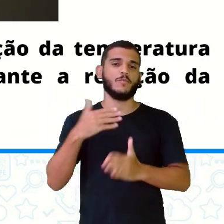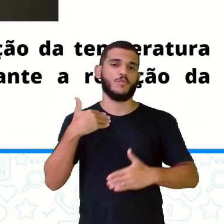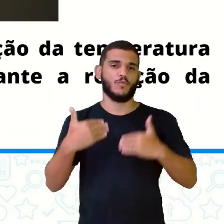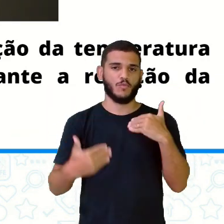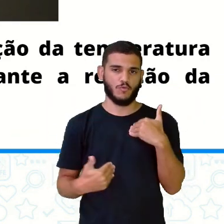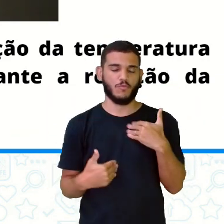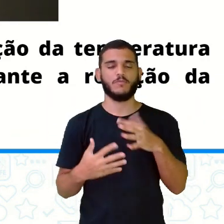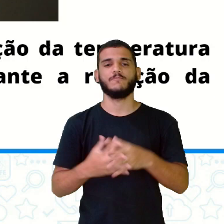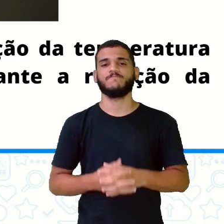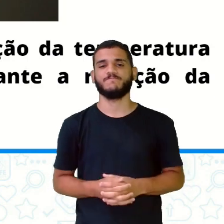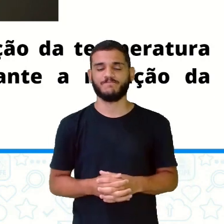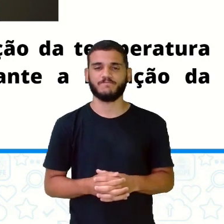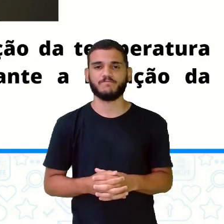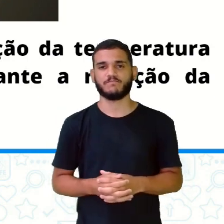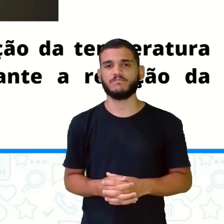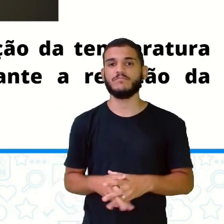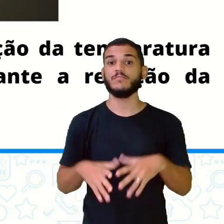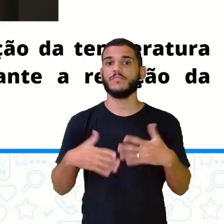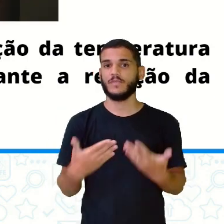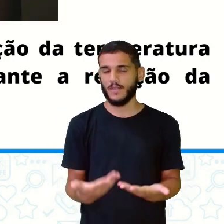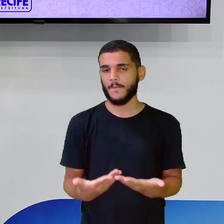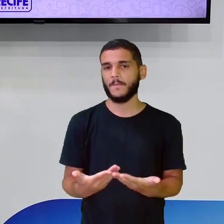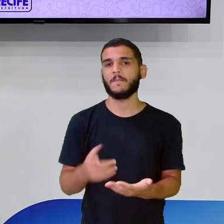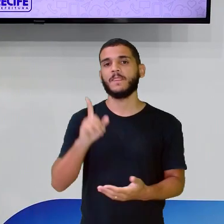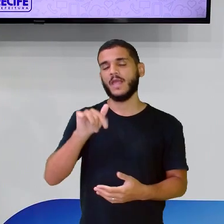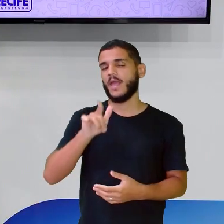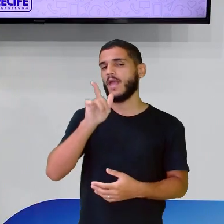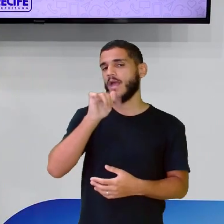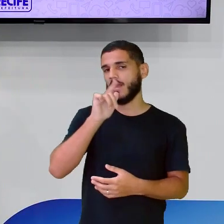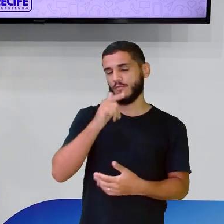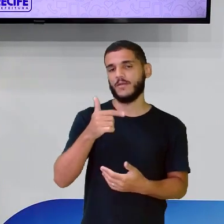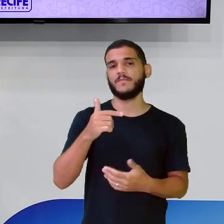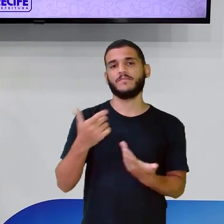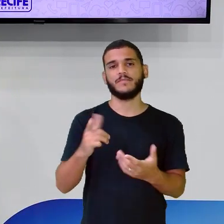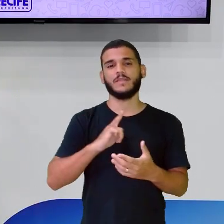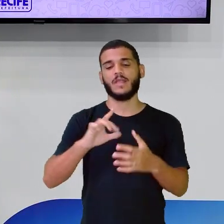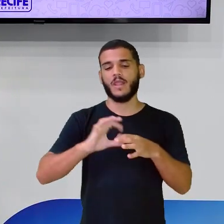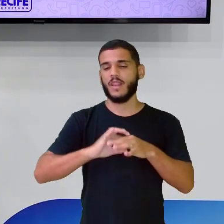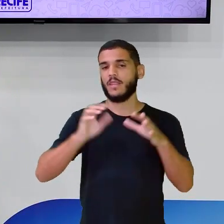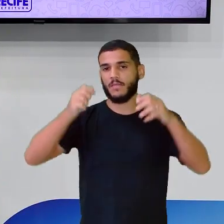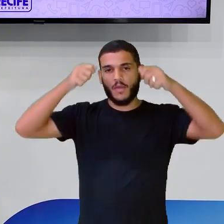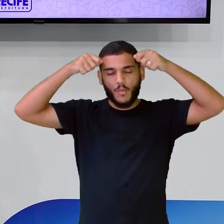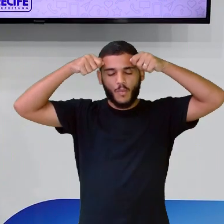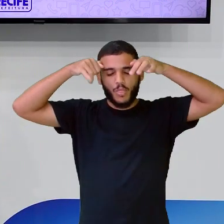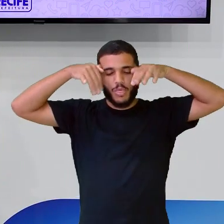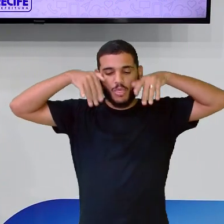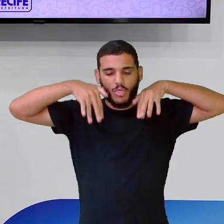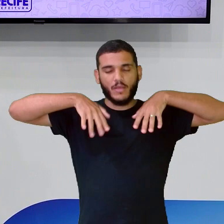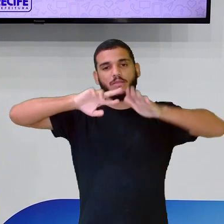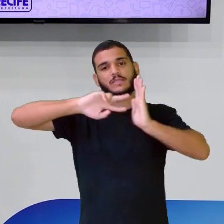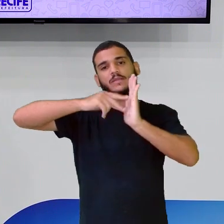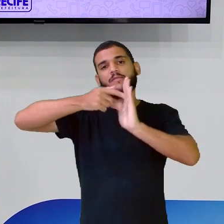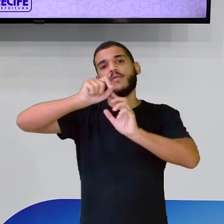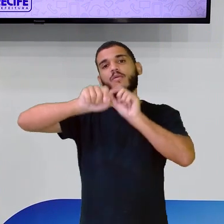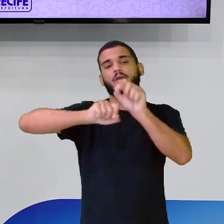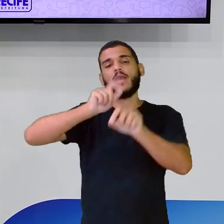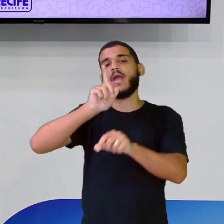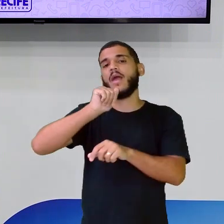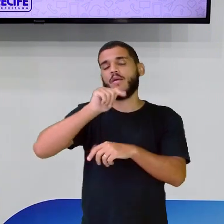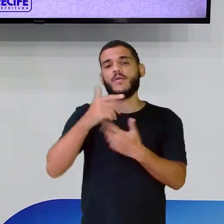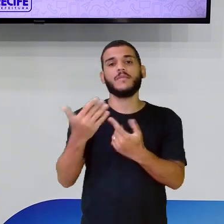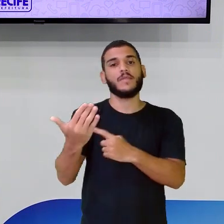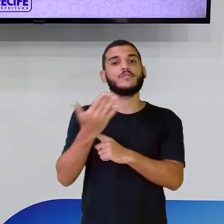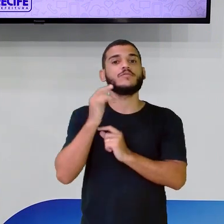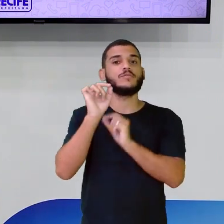corpo humano. Ou seja, é a água. Isso que é liberado no suor é a água, tá? E isso